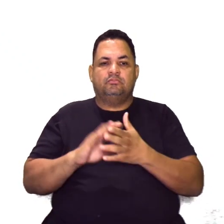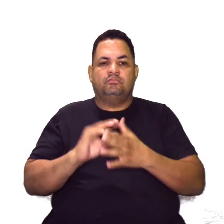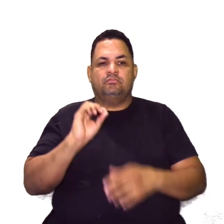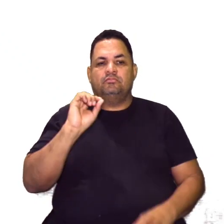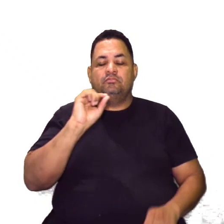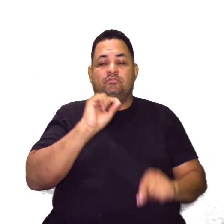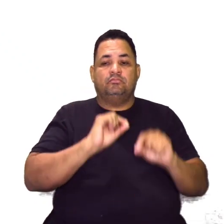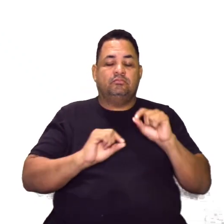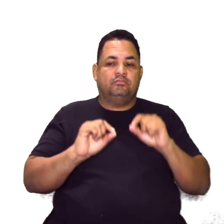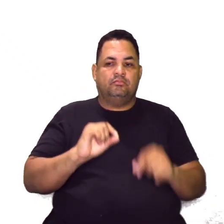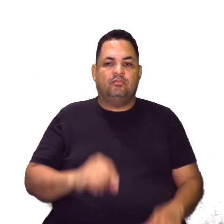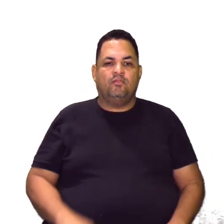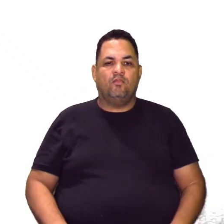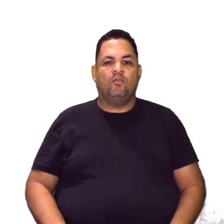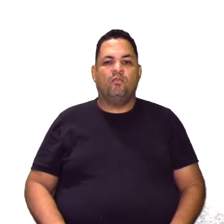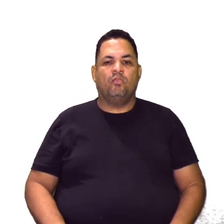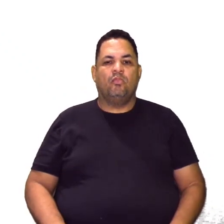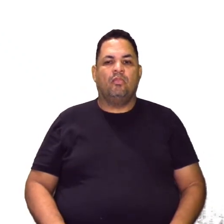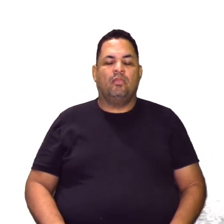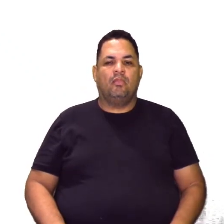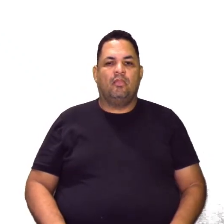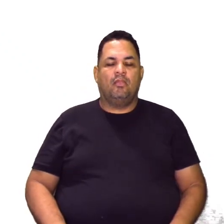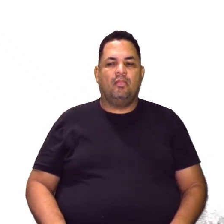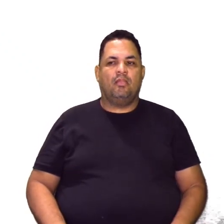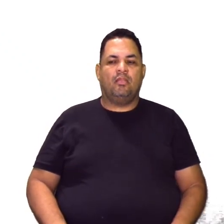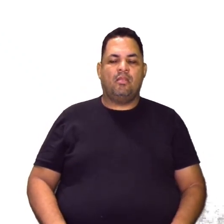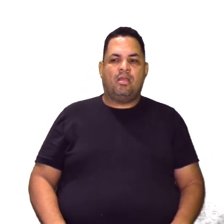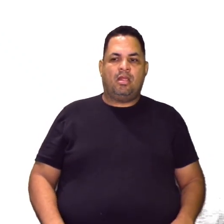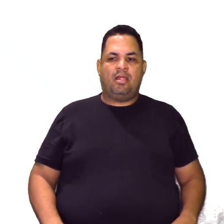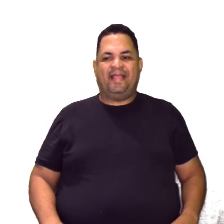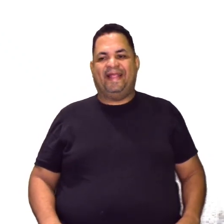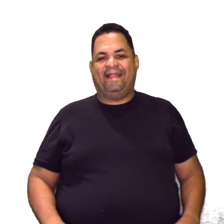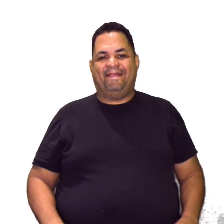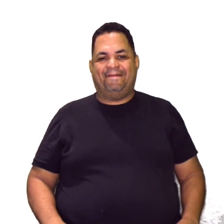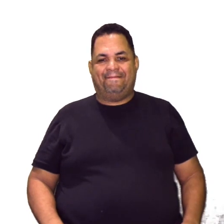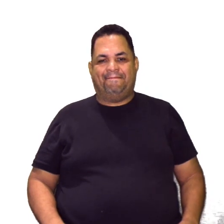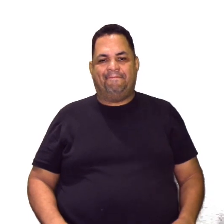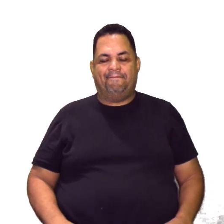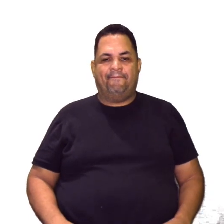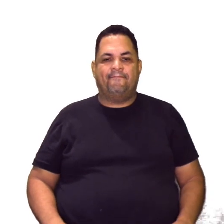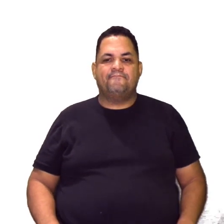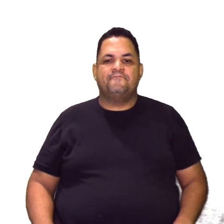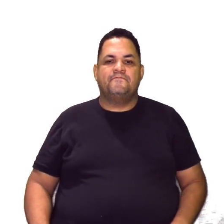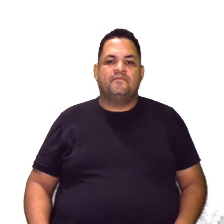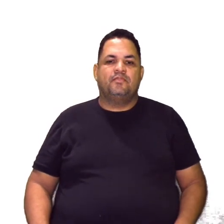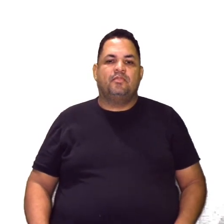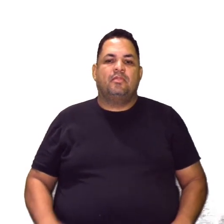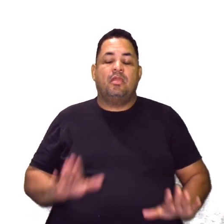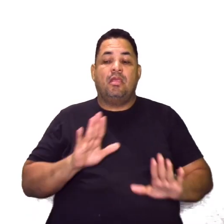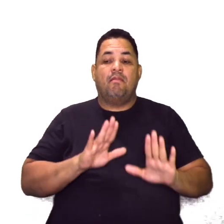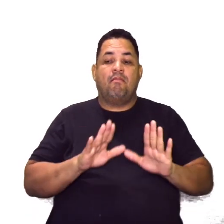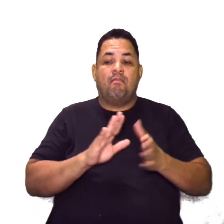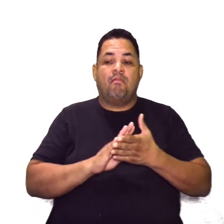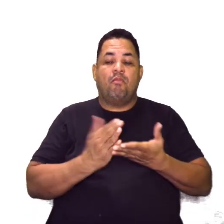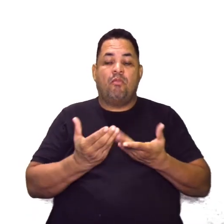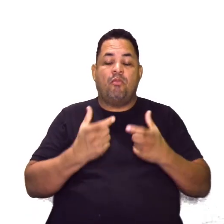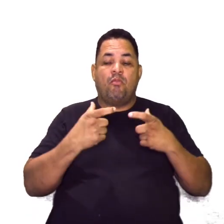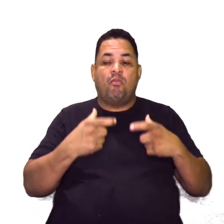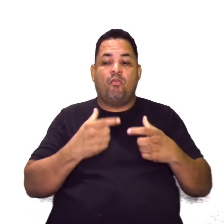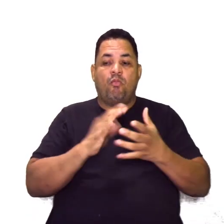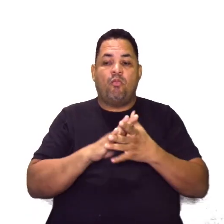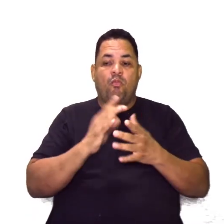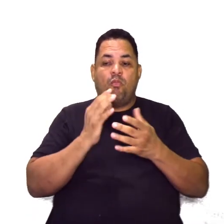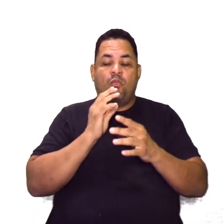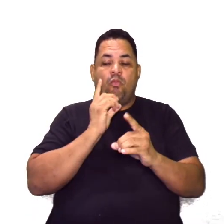que é? Então, nós vimos lá, dependendo da região da tabela periódica, o que eles podiam